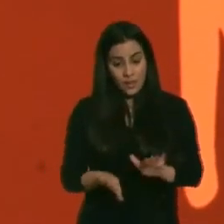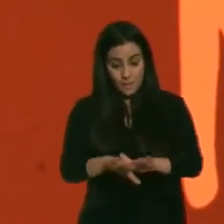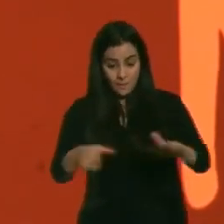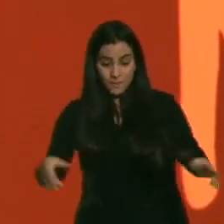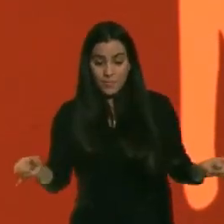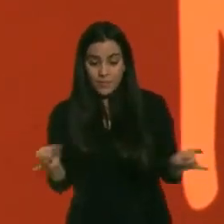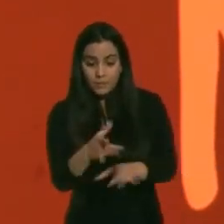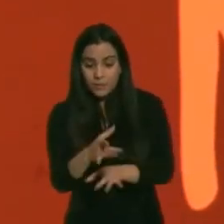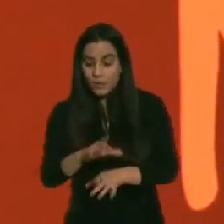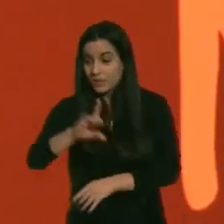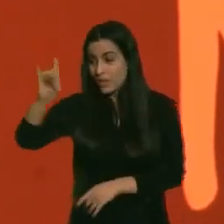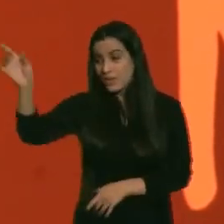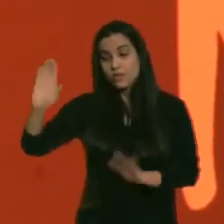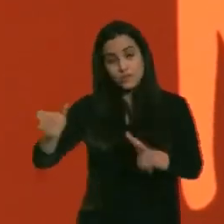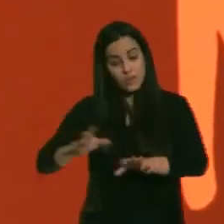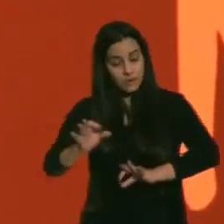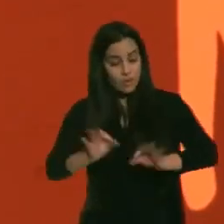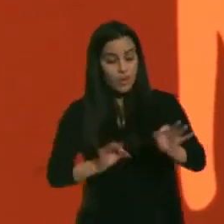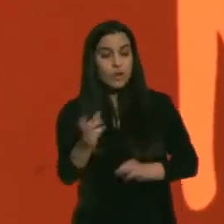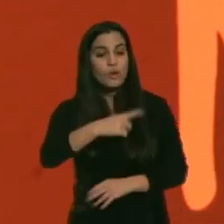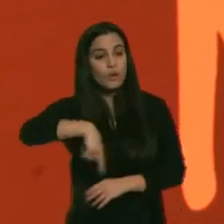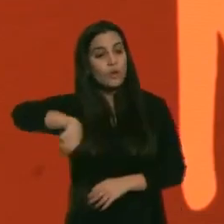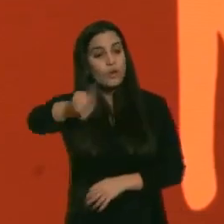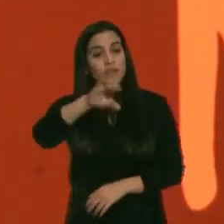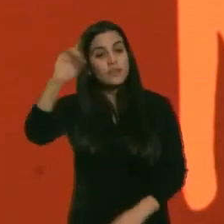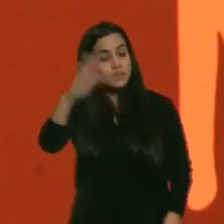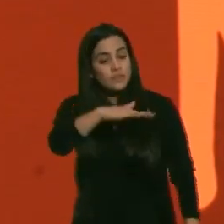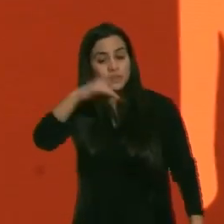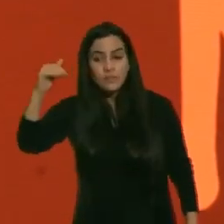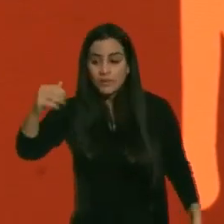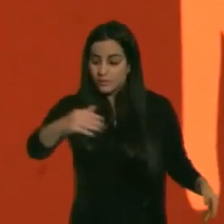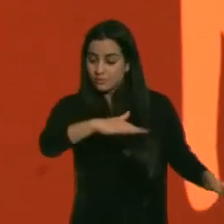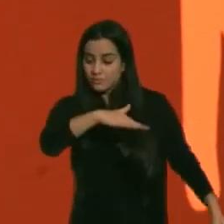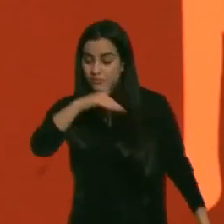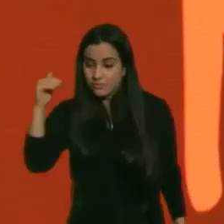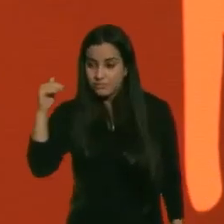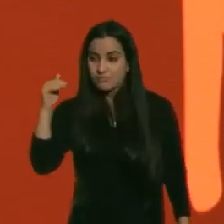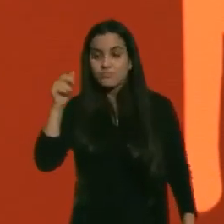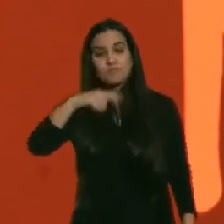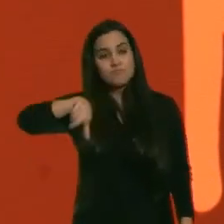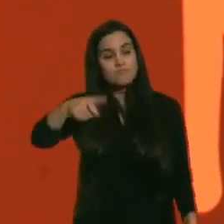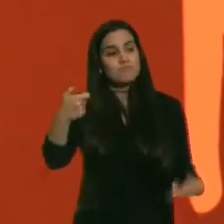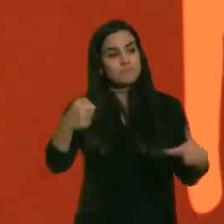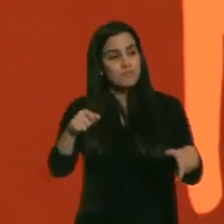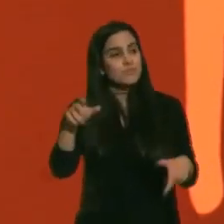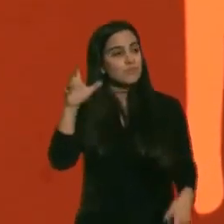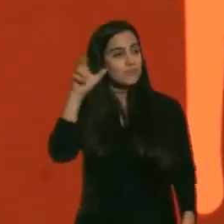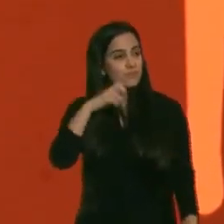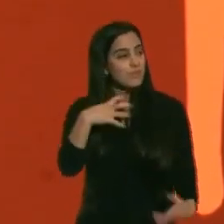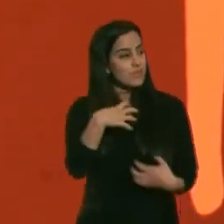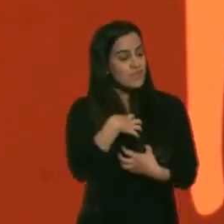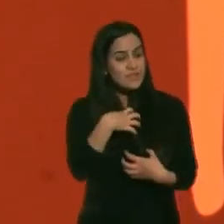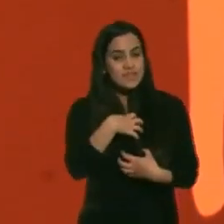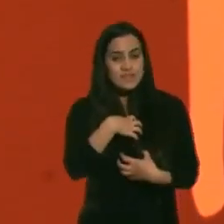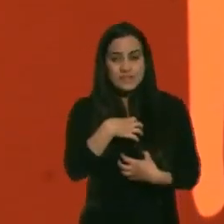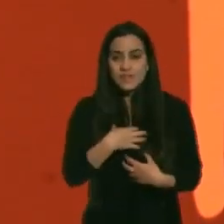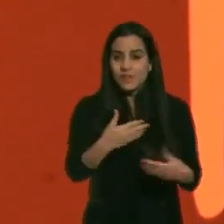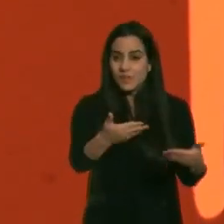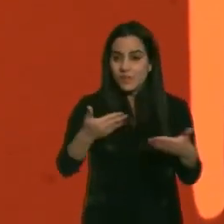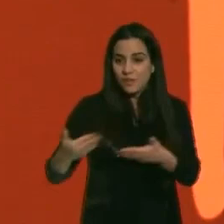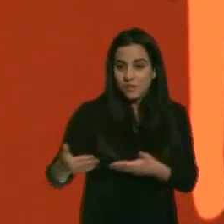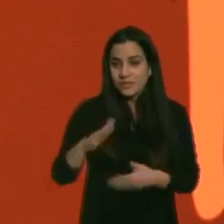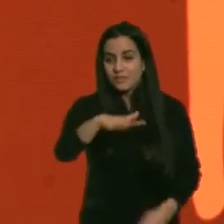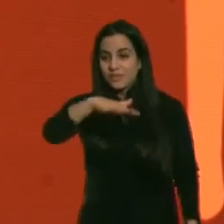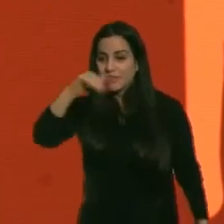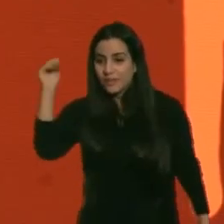mesa. Deus está nos chamando, nos convidando. Ouça o convite. Está na mesa.